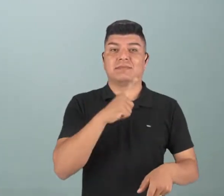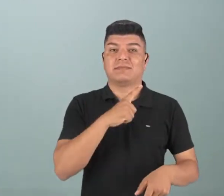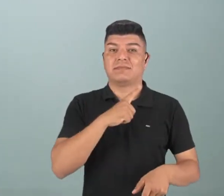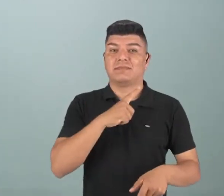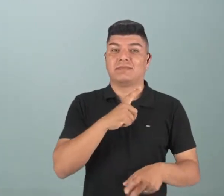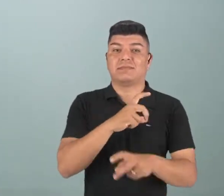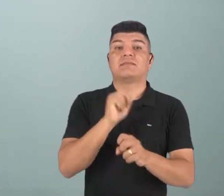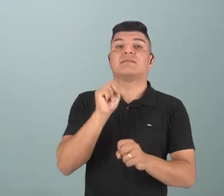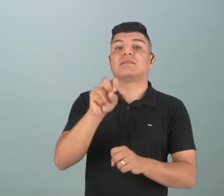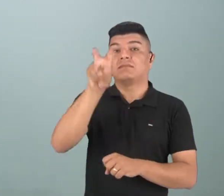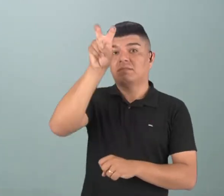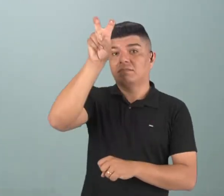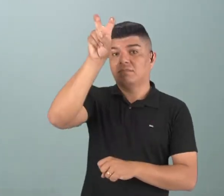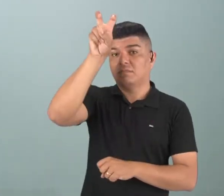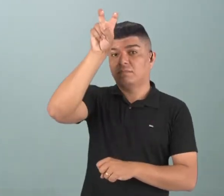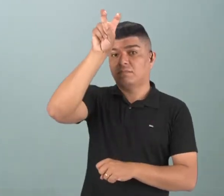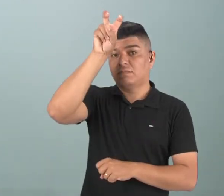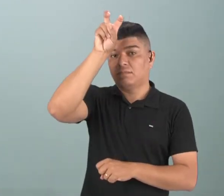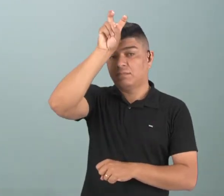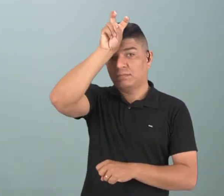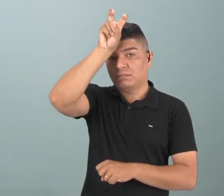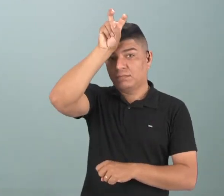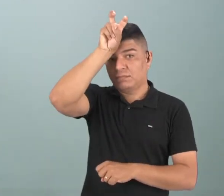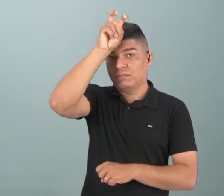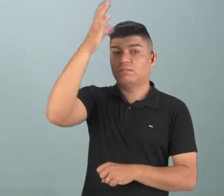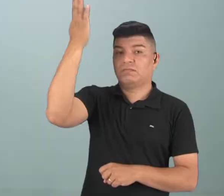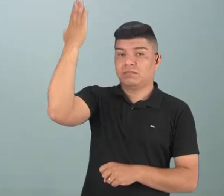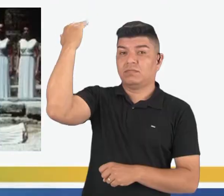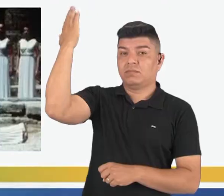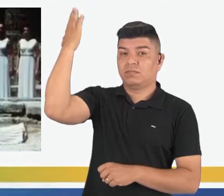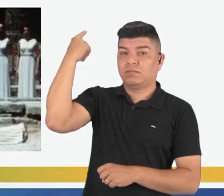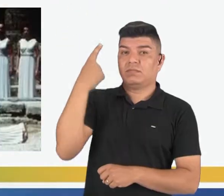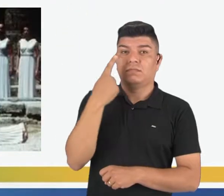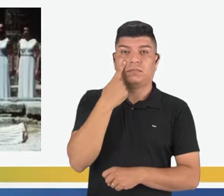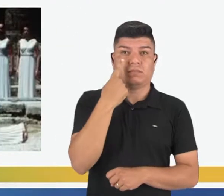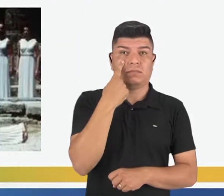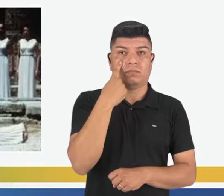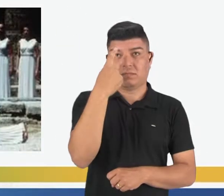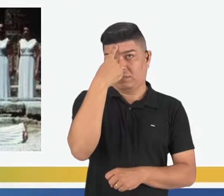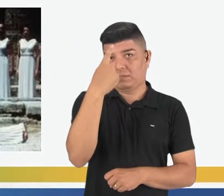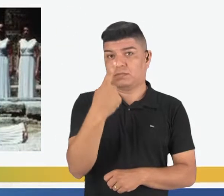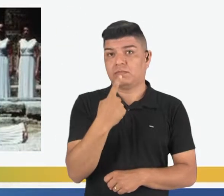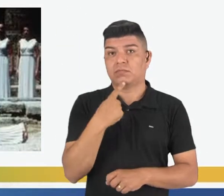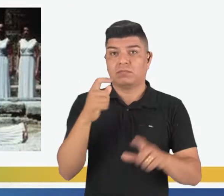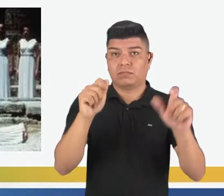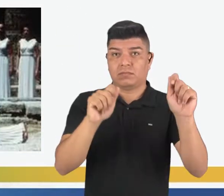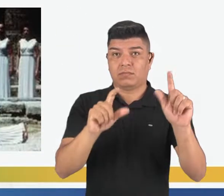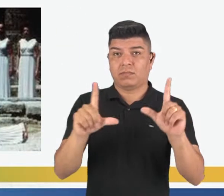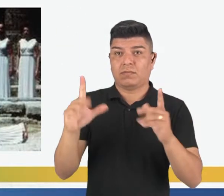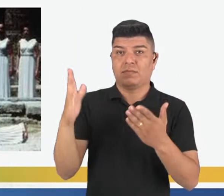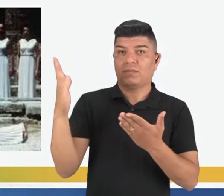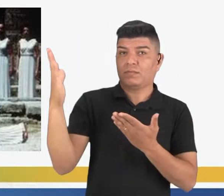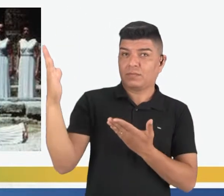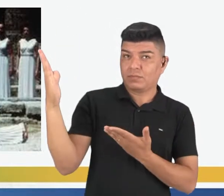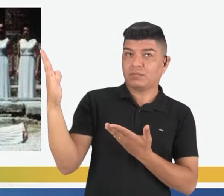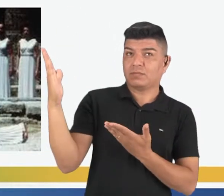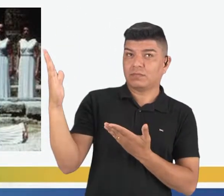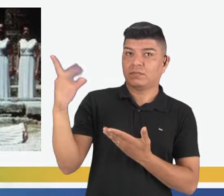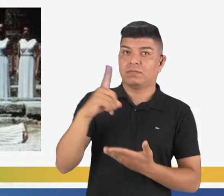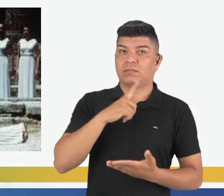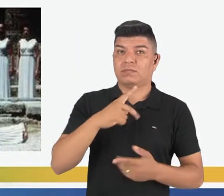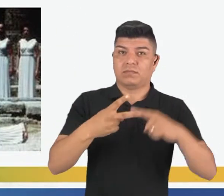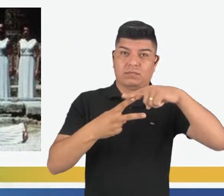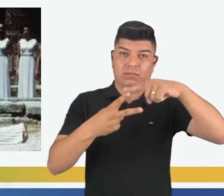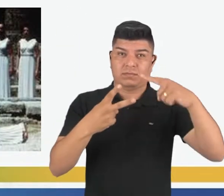o Egito, que foi uma das grandes civilizações antigas. Observe aqui nessa imagem, né, tem duas mulheres aqui nessa